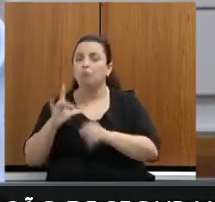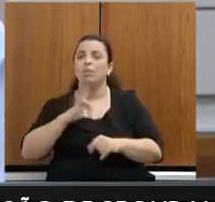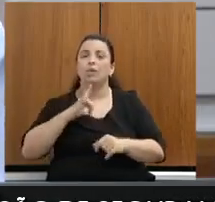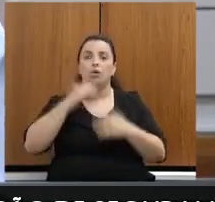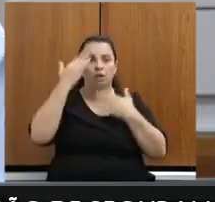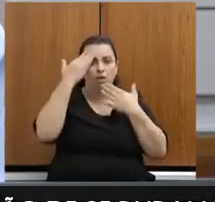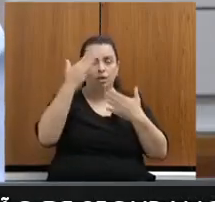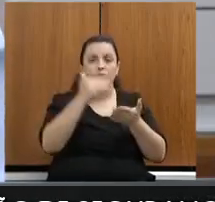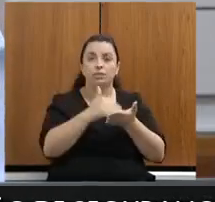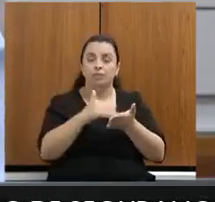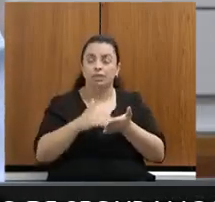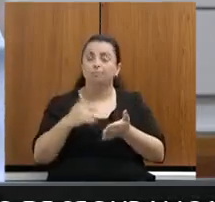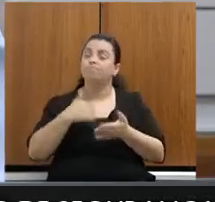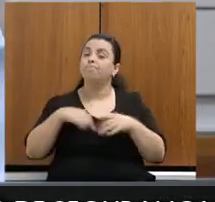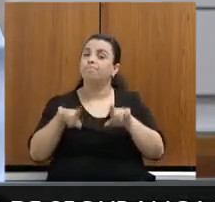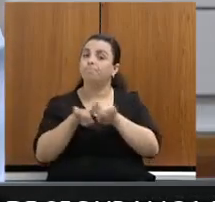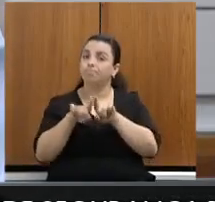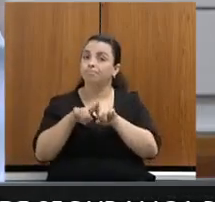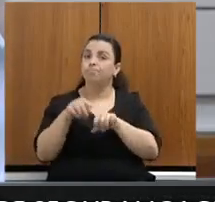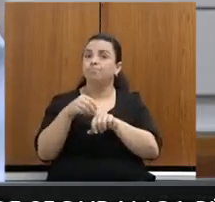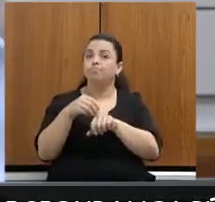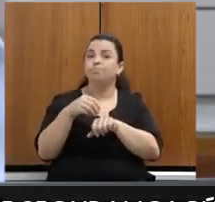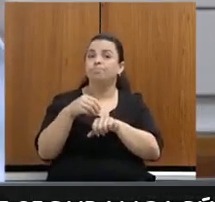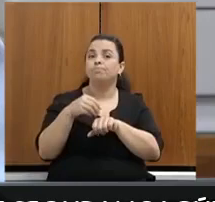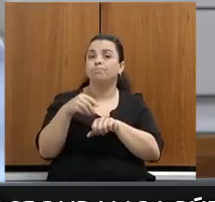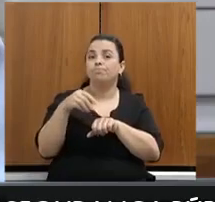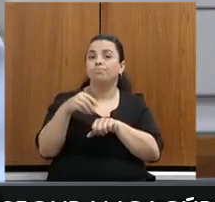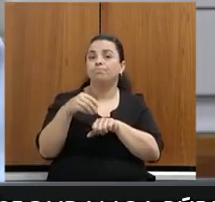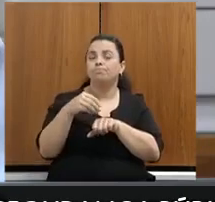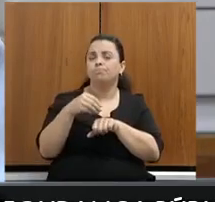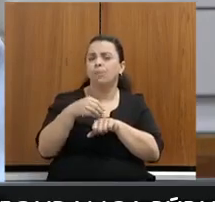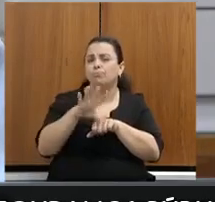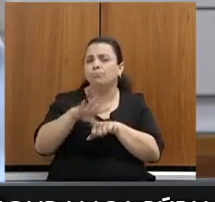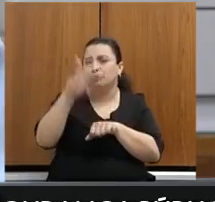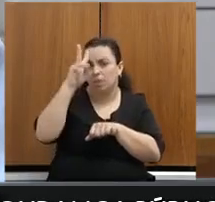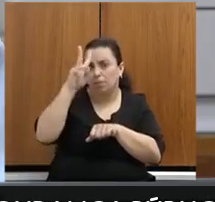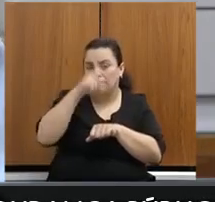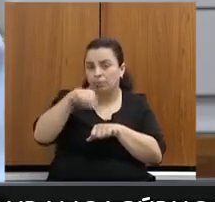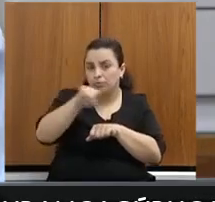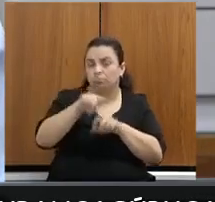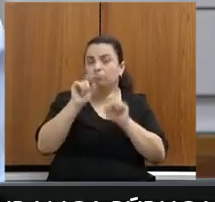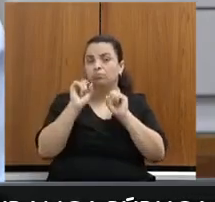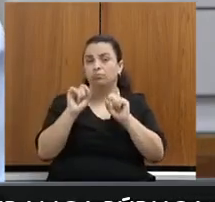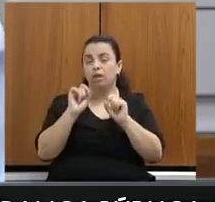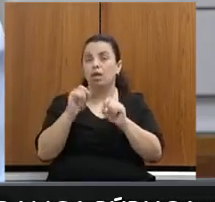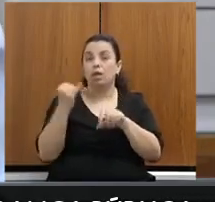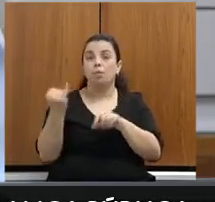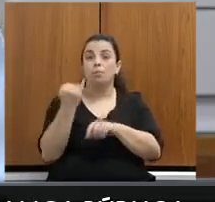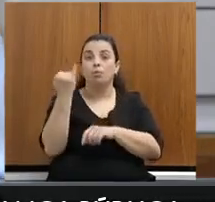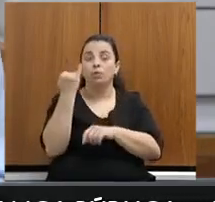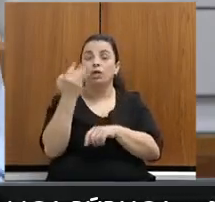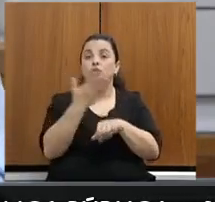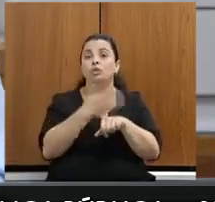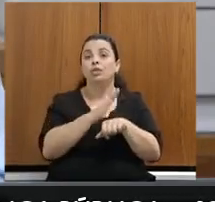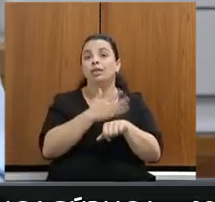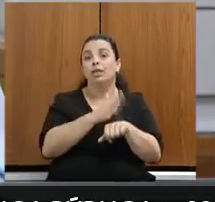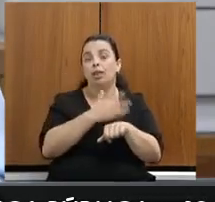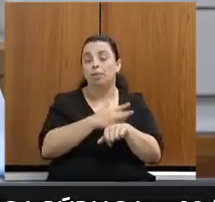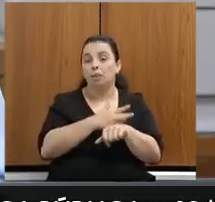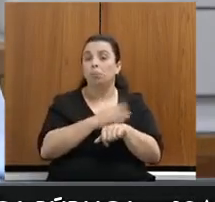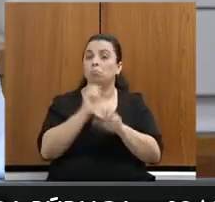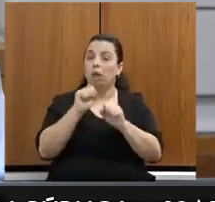secretário e eu gostaria só de deixar um lembrete aqui da importância que tem o treinamento ainda que por